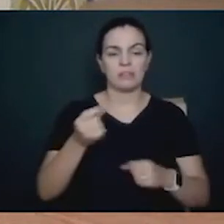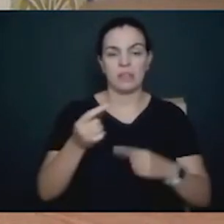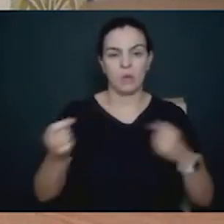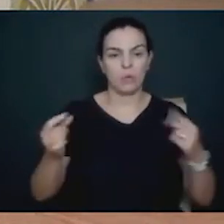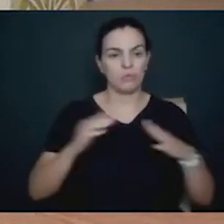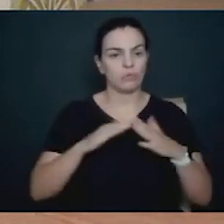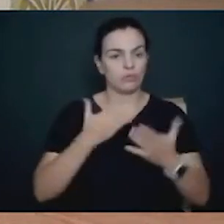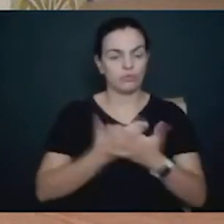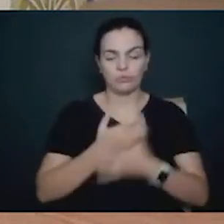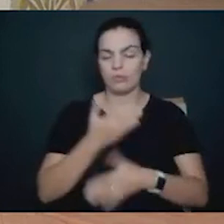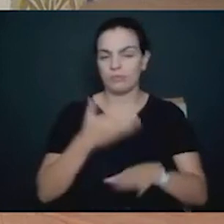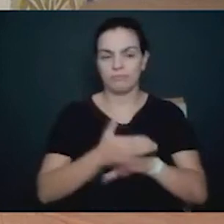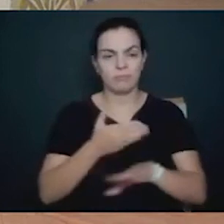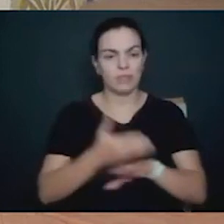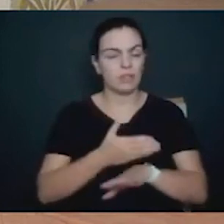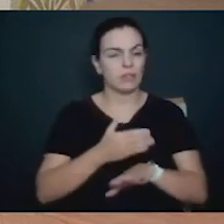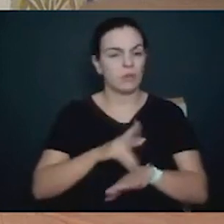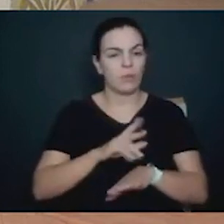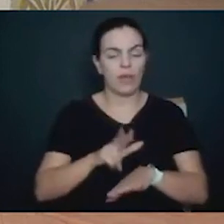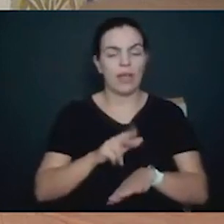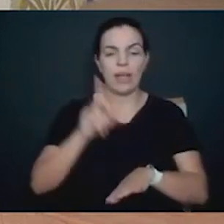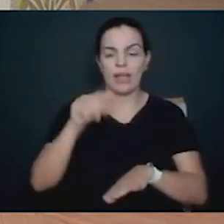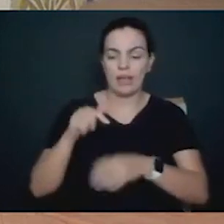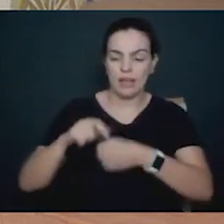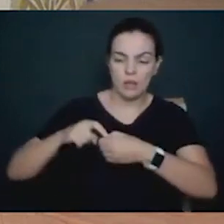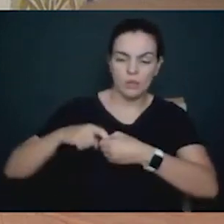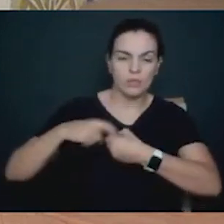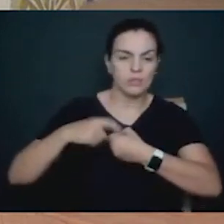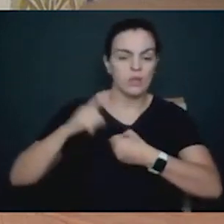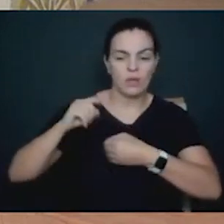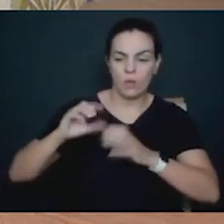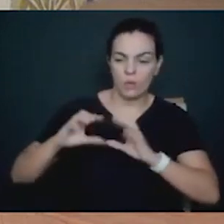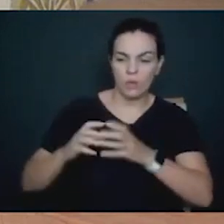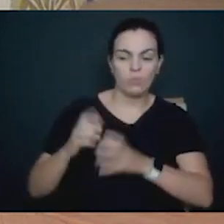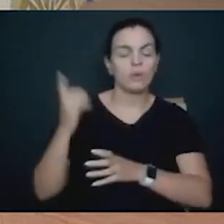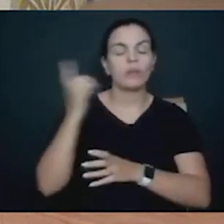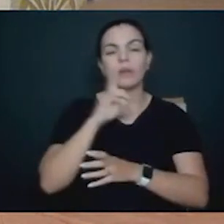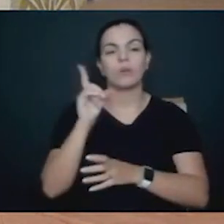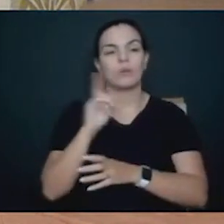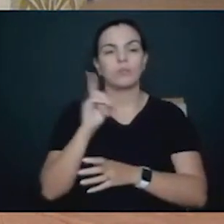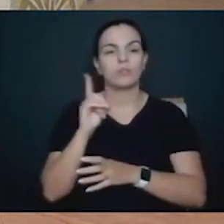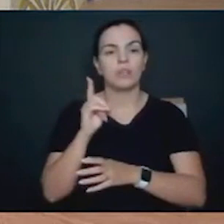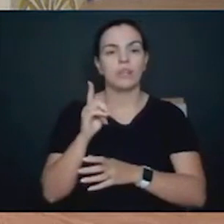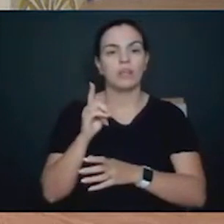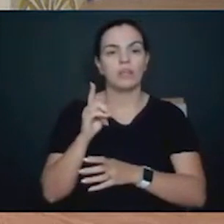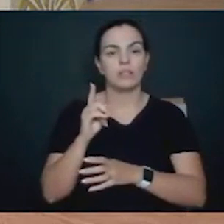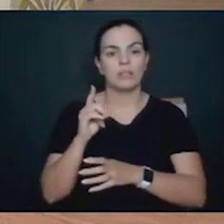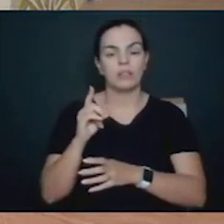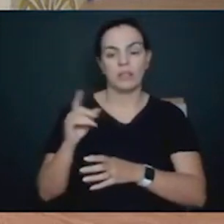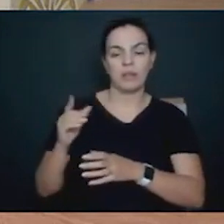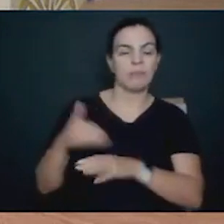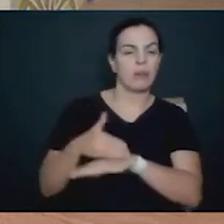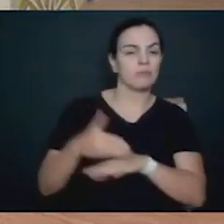apenas associações, são clubes que não têm esta possibilidade de estarem habilitadas nesses programas já existentes. A Lei